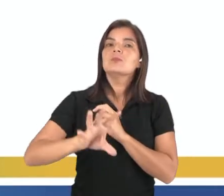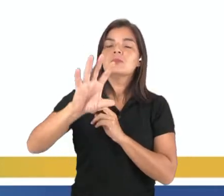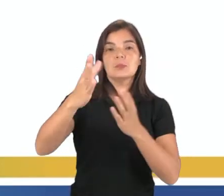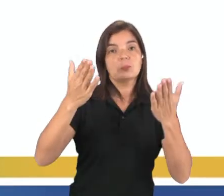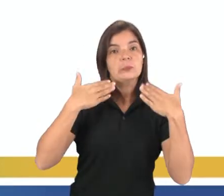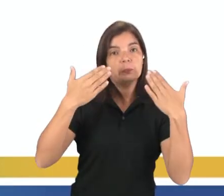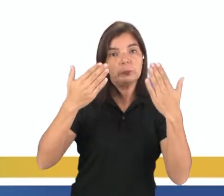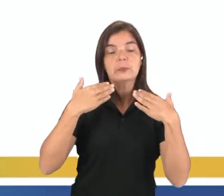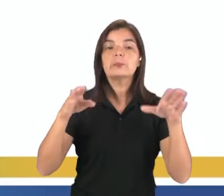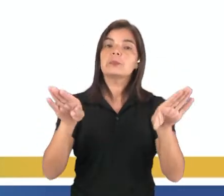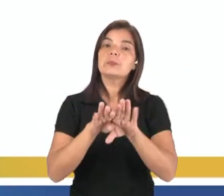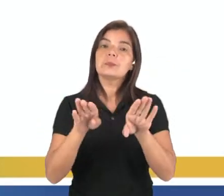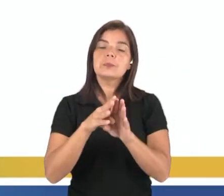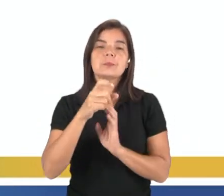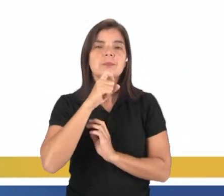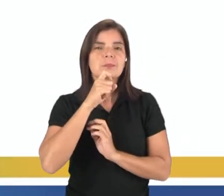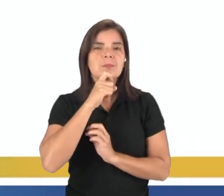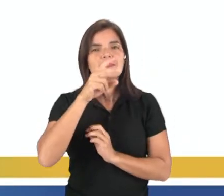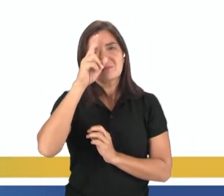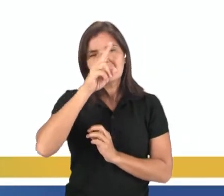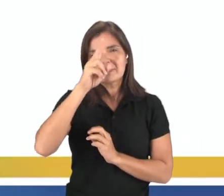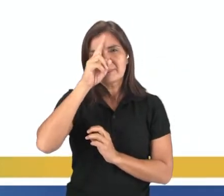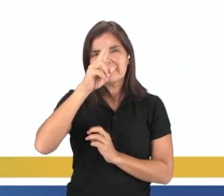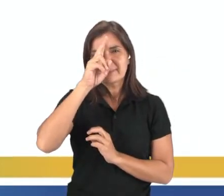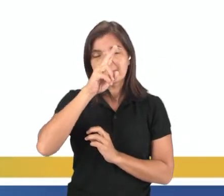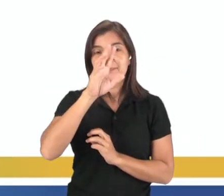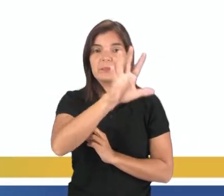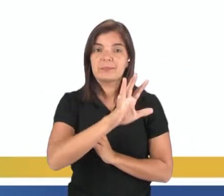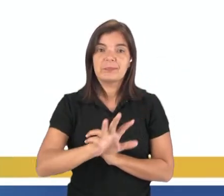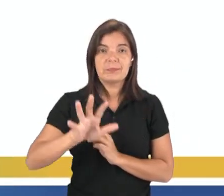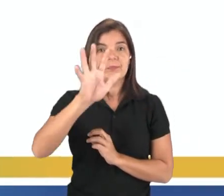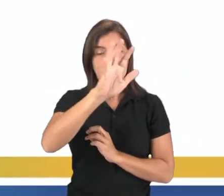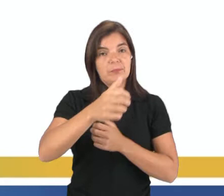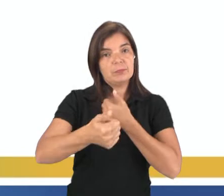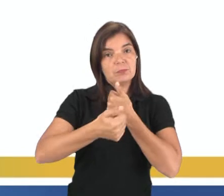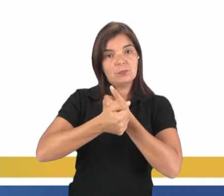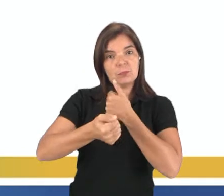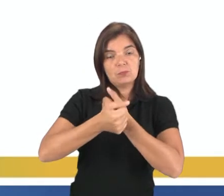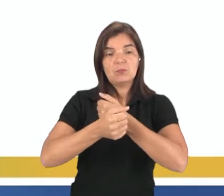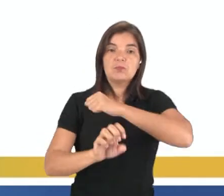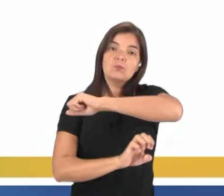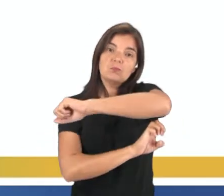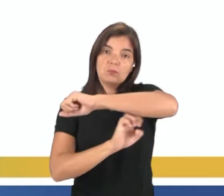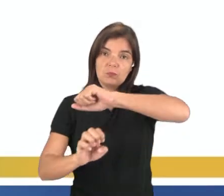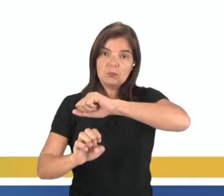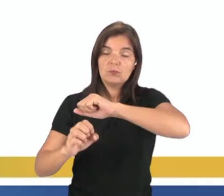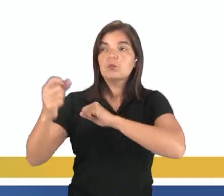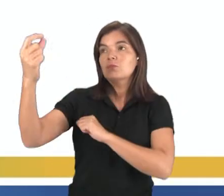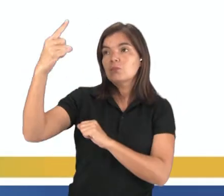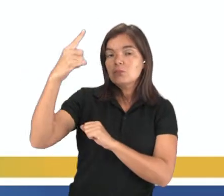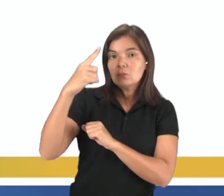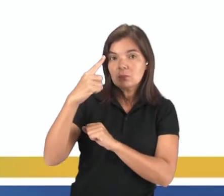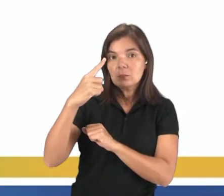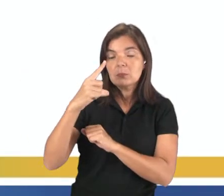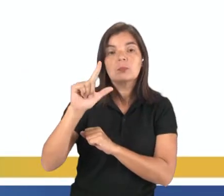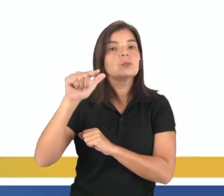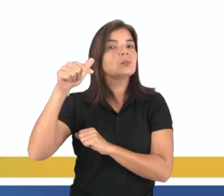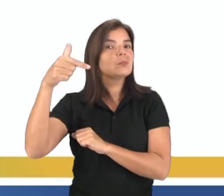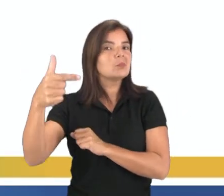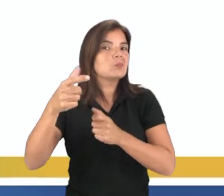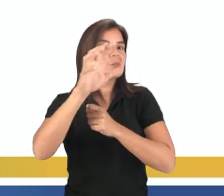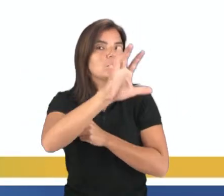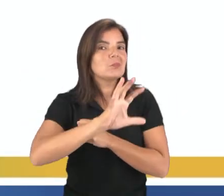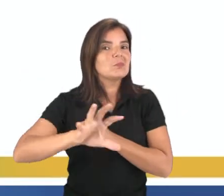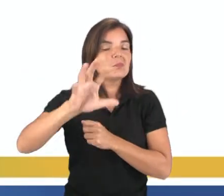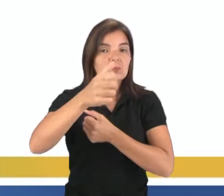quentes e mais frias. Lembra que eu falei que aquelas regiões mais próximas da linha do Equador recebem mais energia, enquanto tem outras